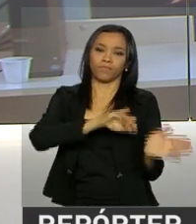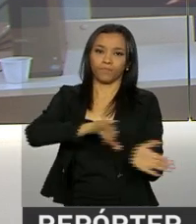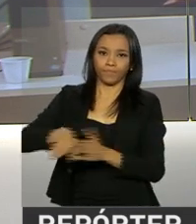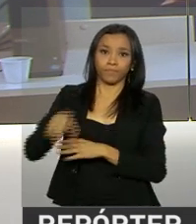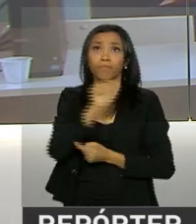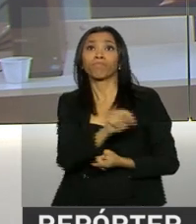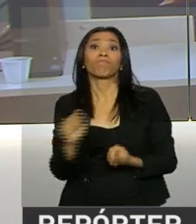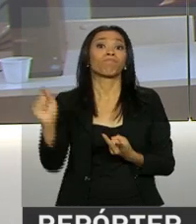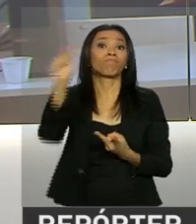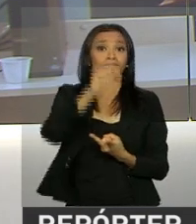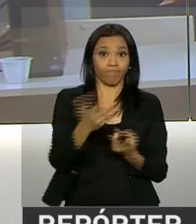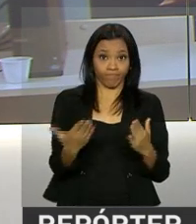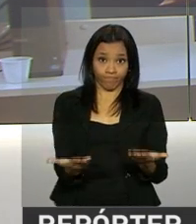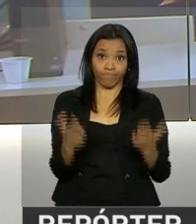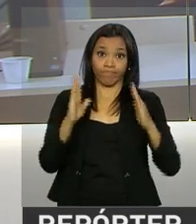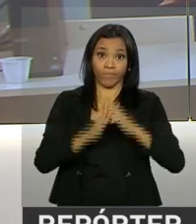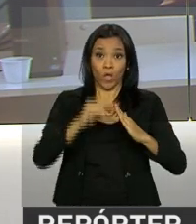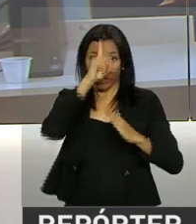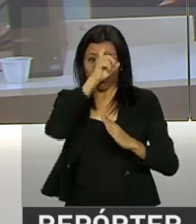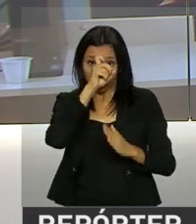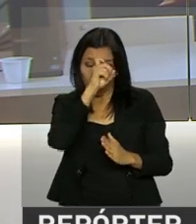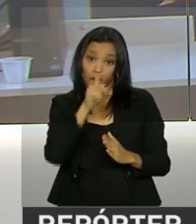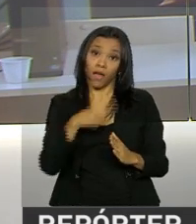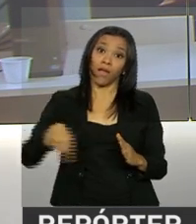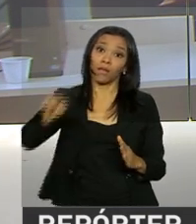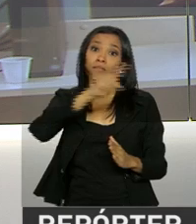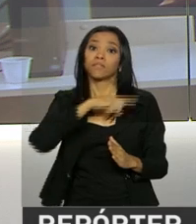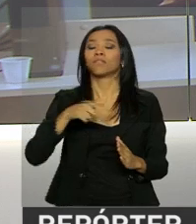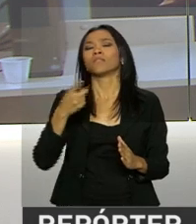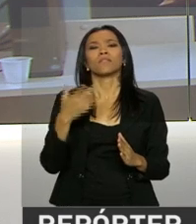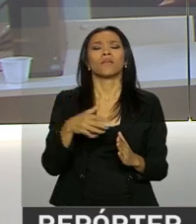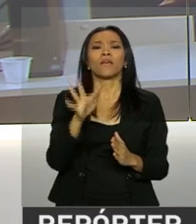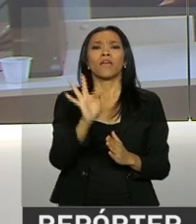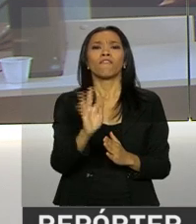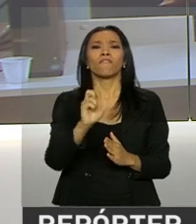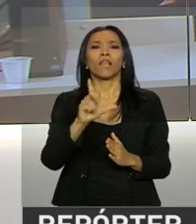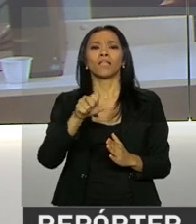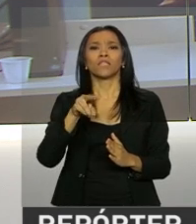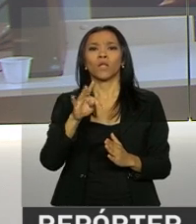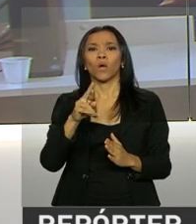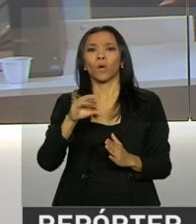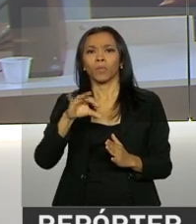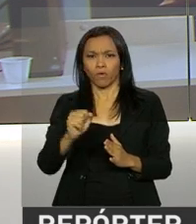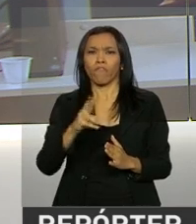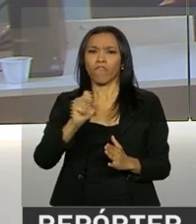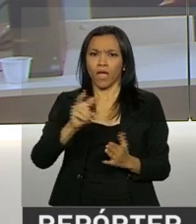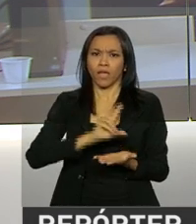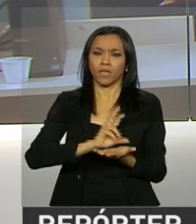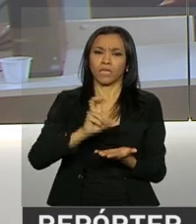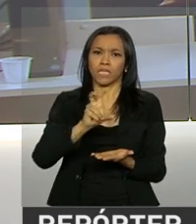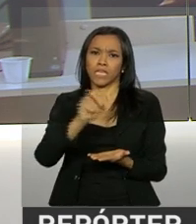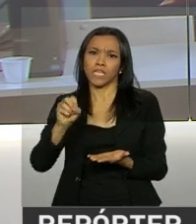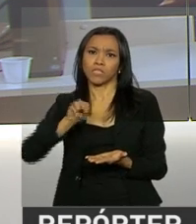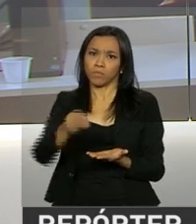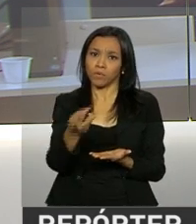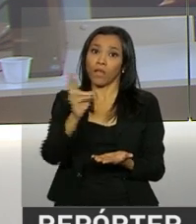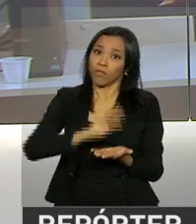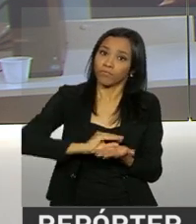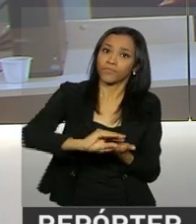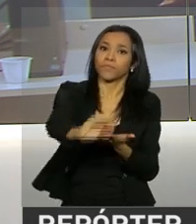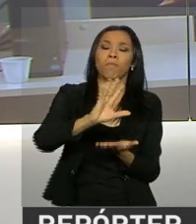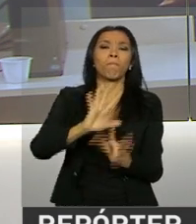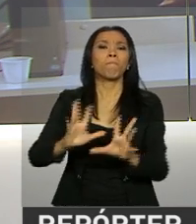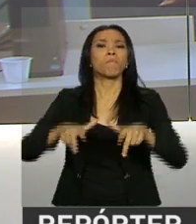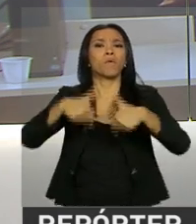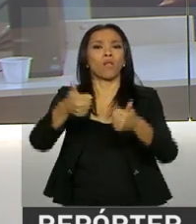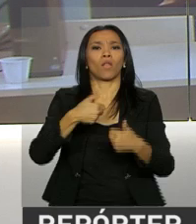e hospitais filantrópicos de todo o país vão receber mais de 500 milhões de reais do Ministério da Saúde para melhorar e modernizar